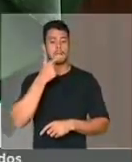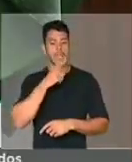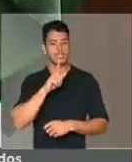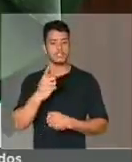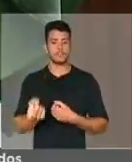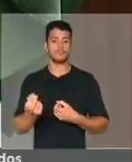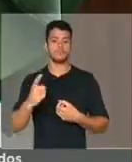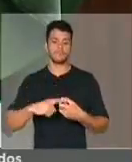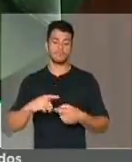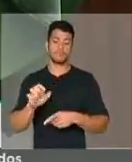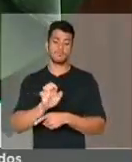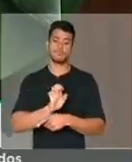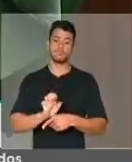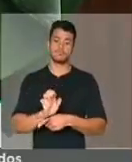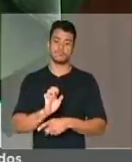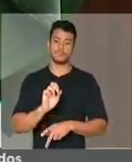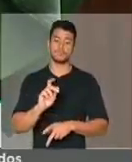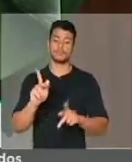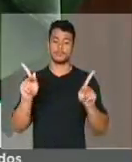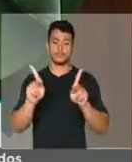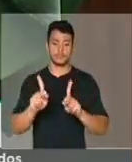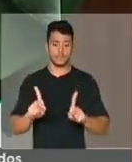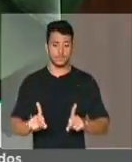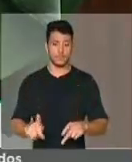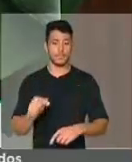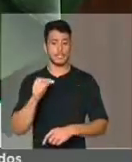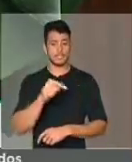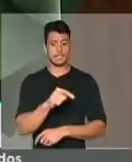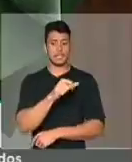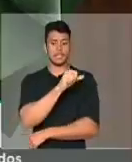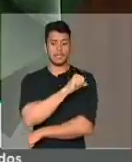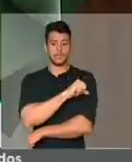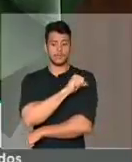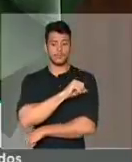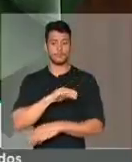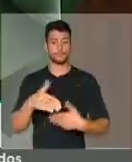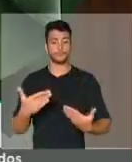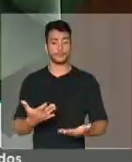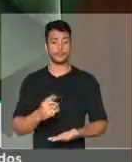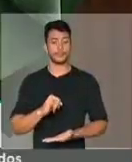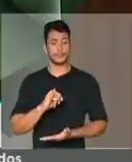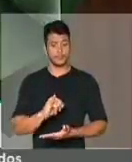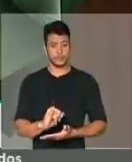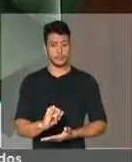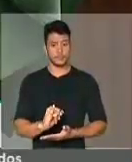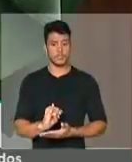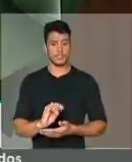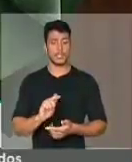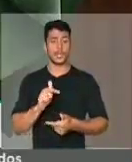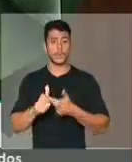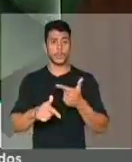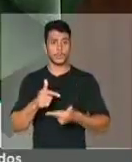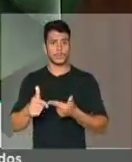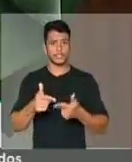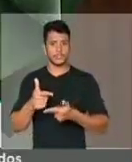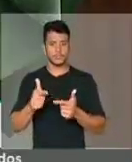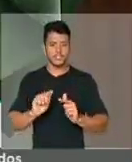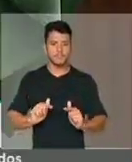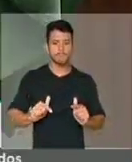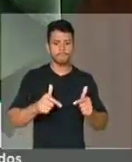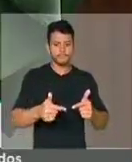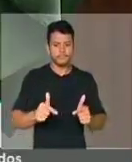resgate estadual da paz social do povo do Rio de Janeiro. Outro sim, se as operações ostensivas são importantes